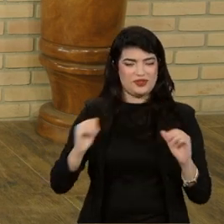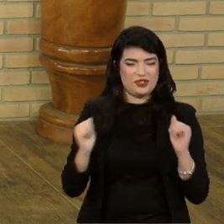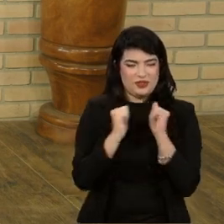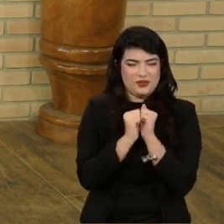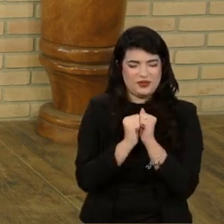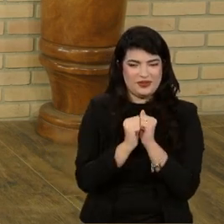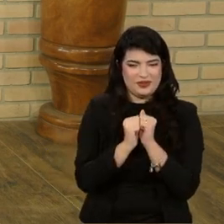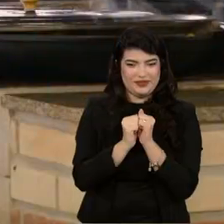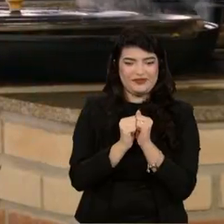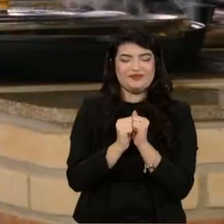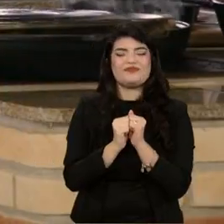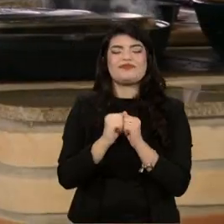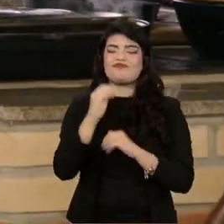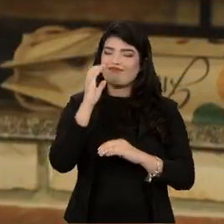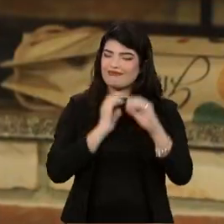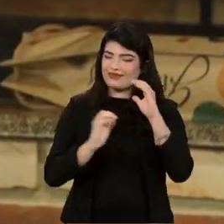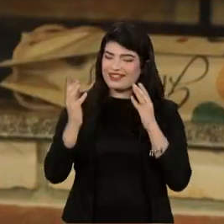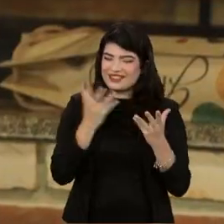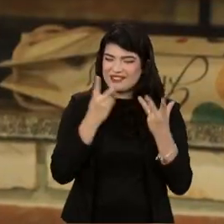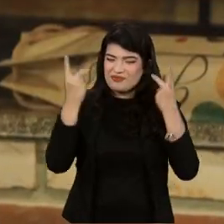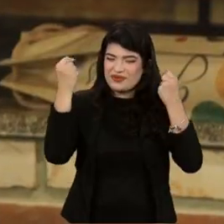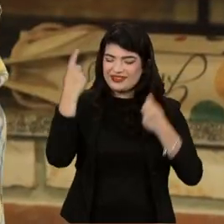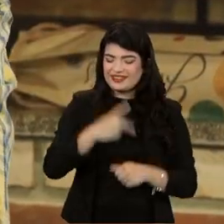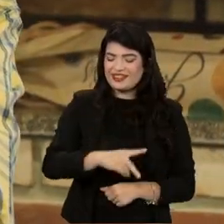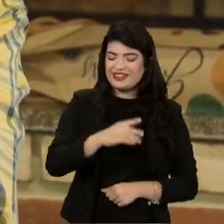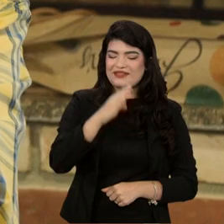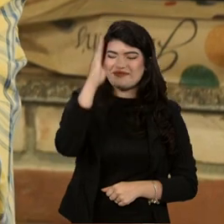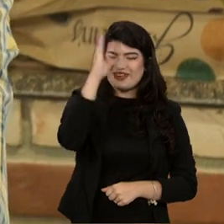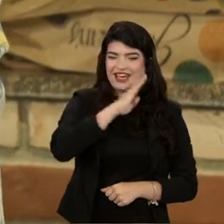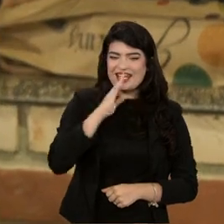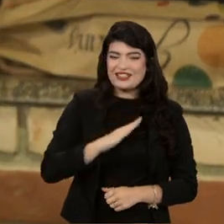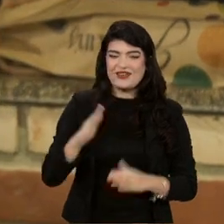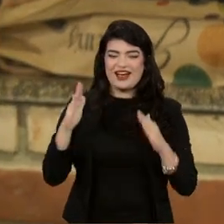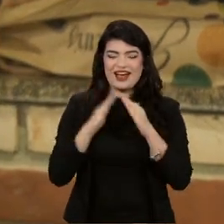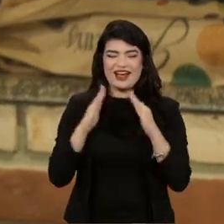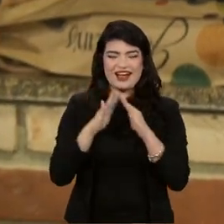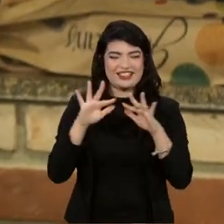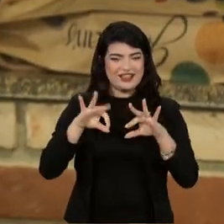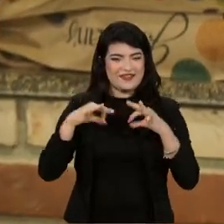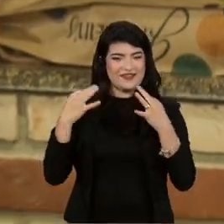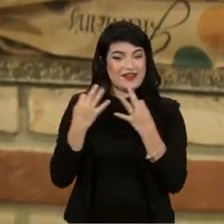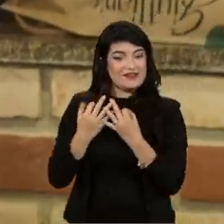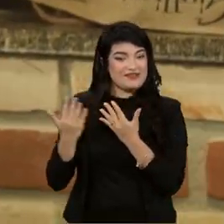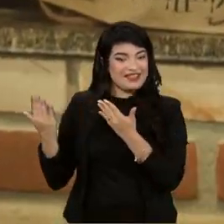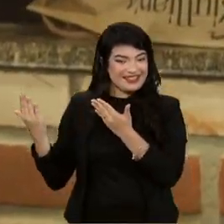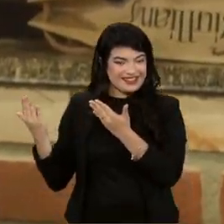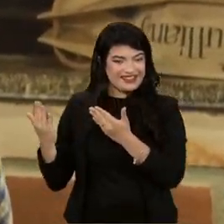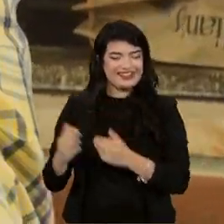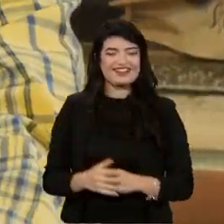Reis. Canto e Sabor do Brasil, aqui na casa da família Bavini.